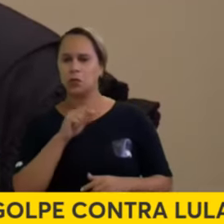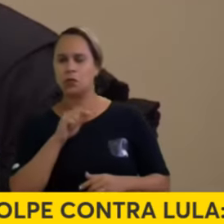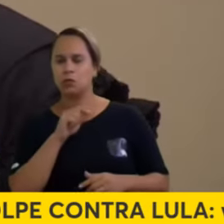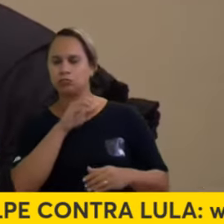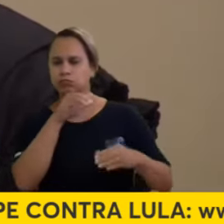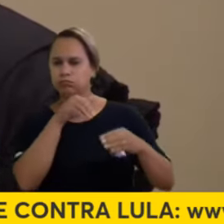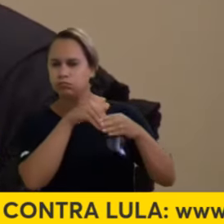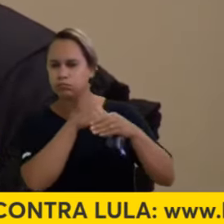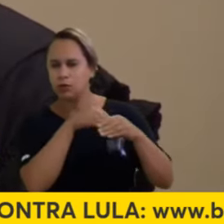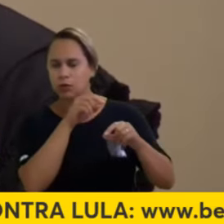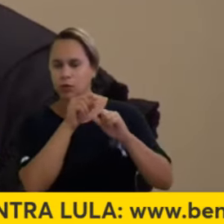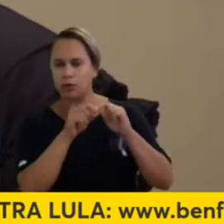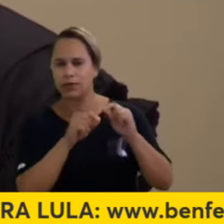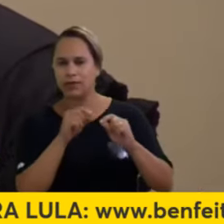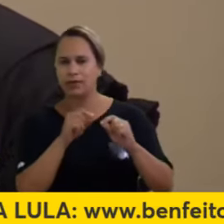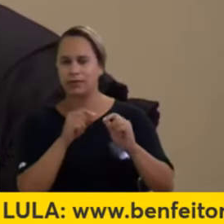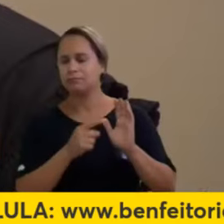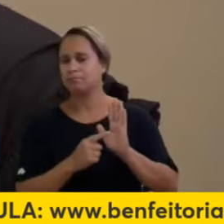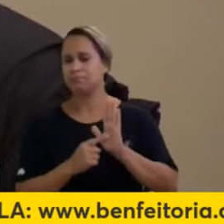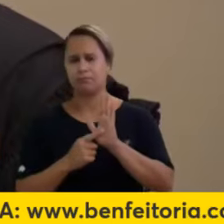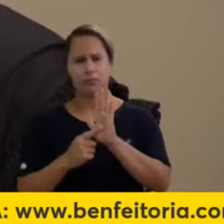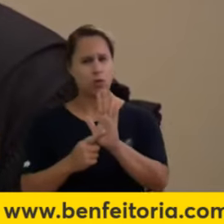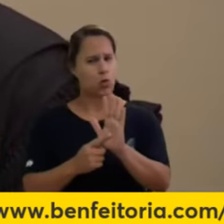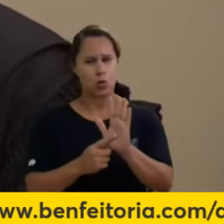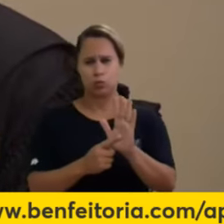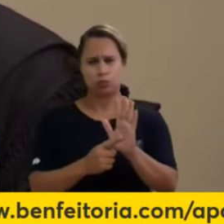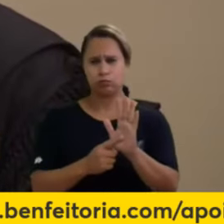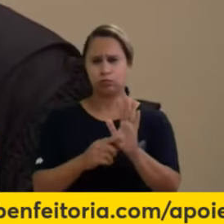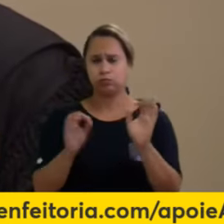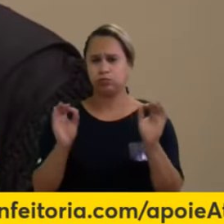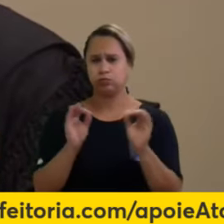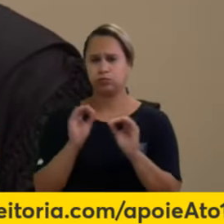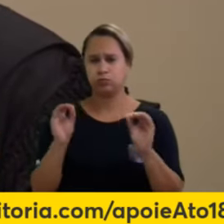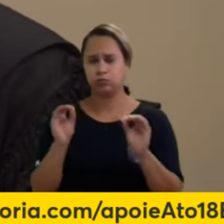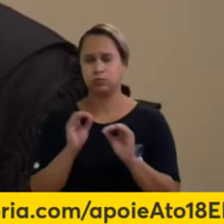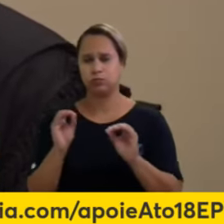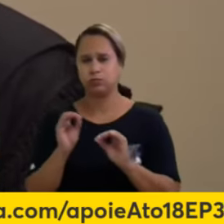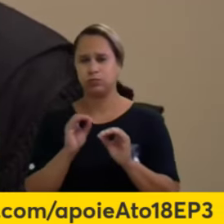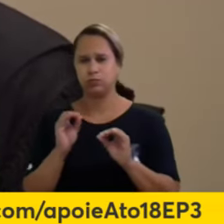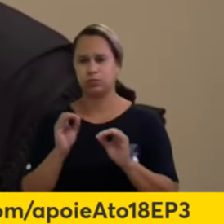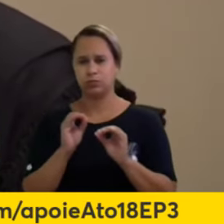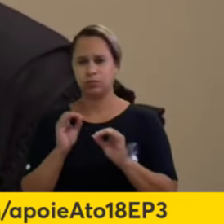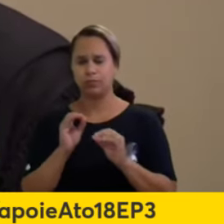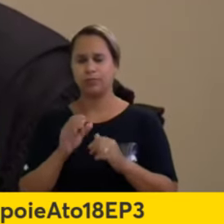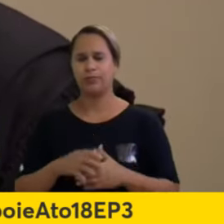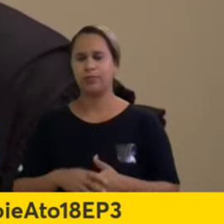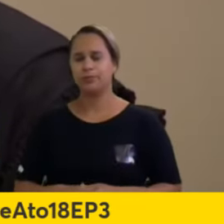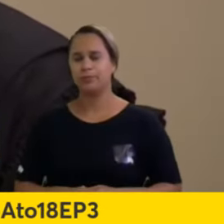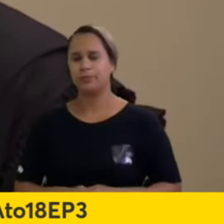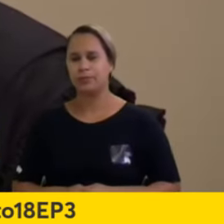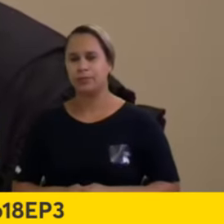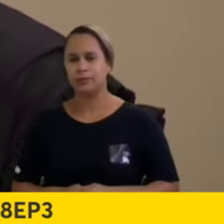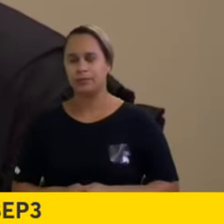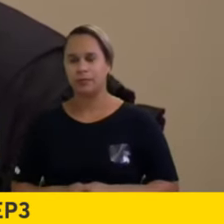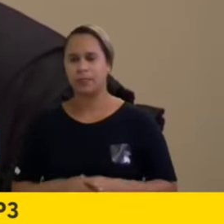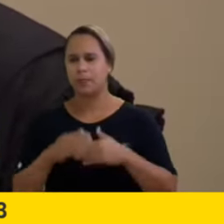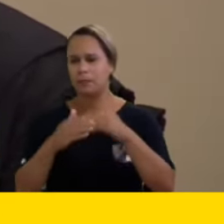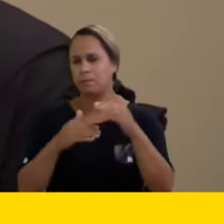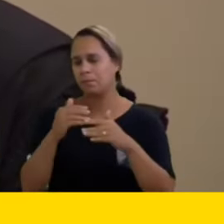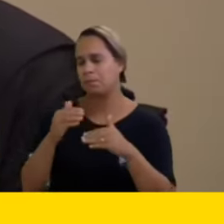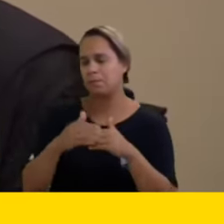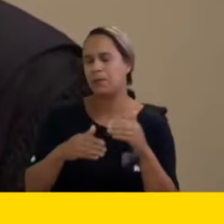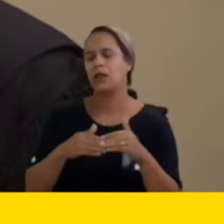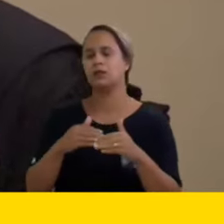disso não demonstrou o investigante que haveria similitude entre os objetos de cada contratação como especialidades profissionais áreas geográficas de